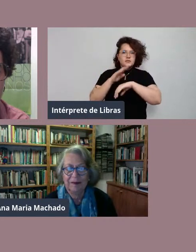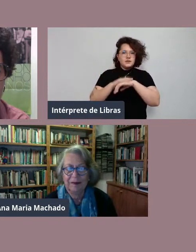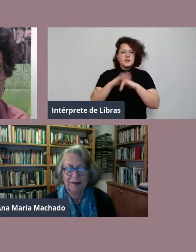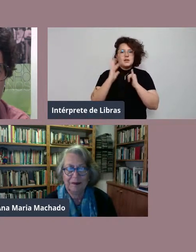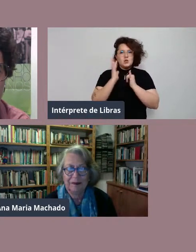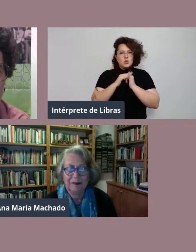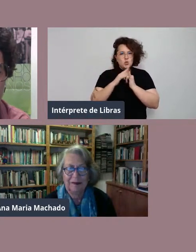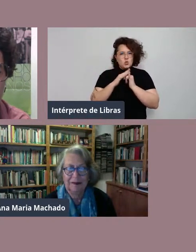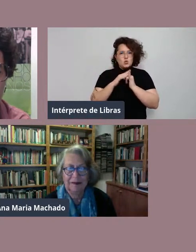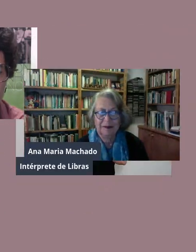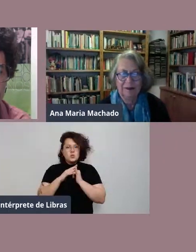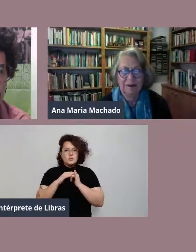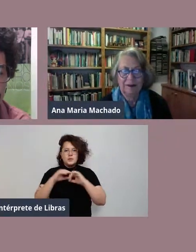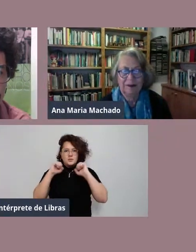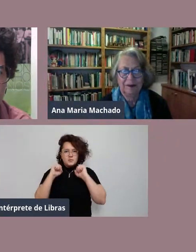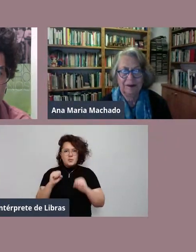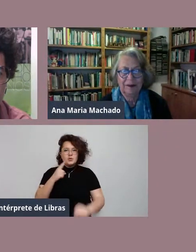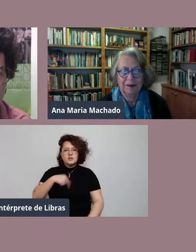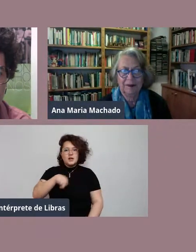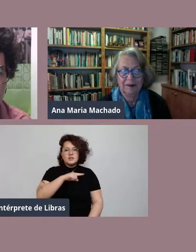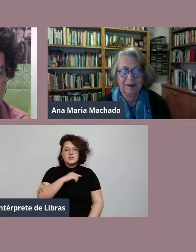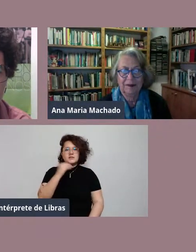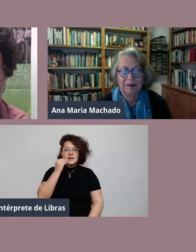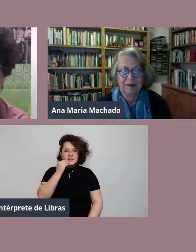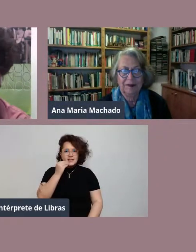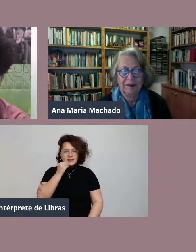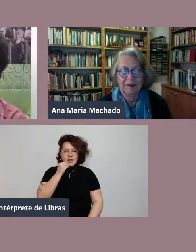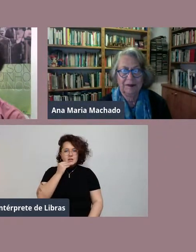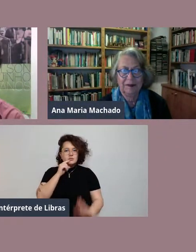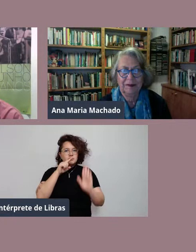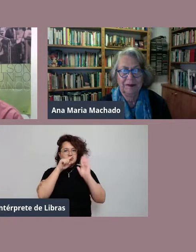vai tentando, eu vou tentando encaminhá-las, tá bom?